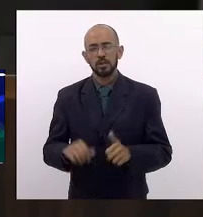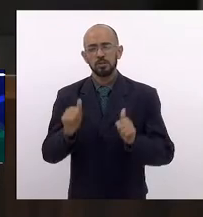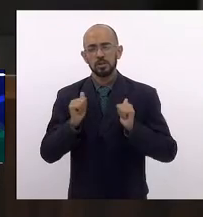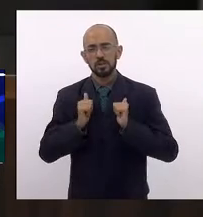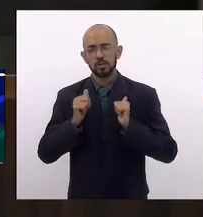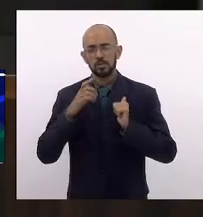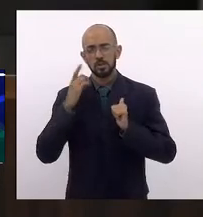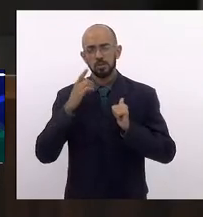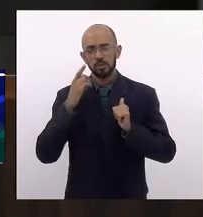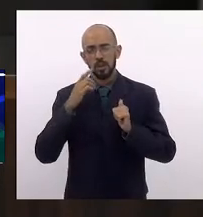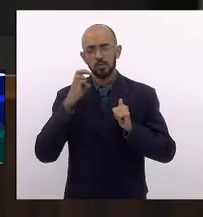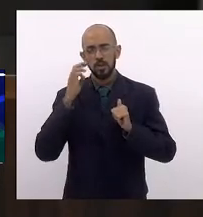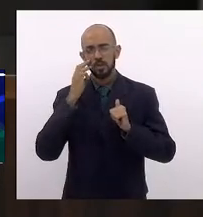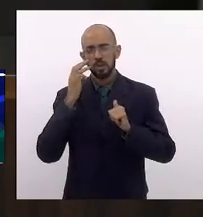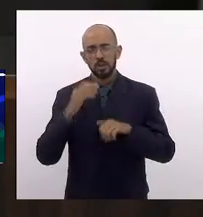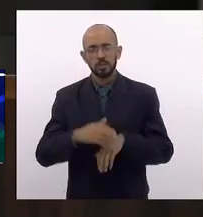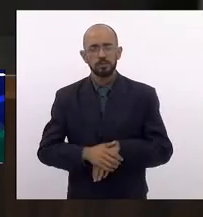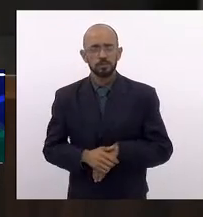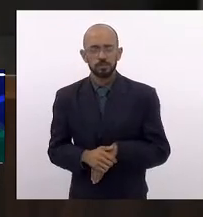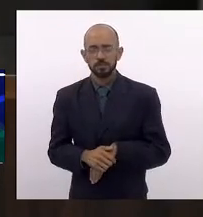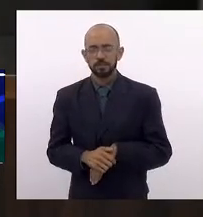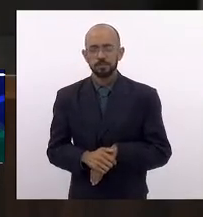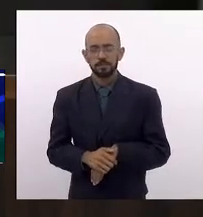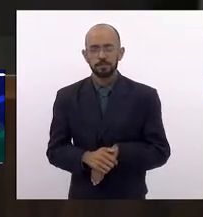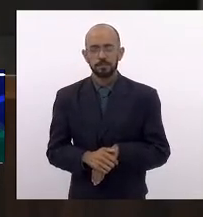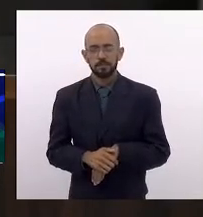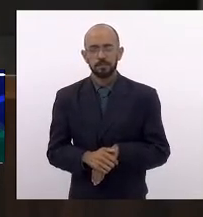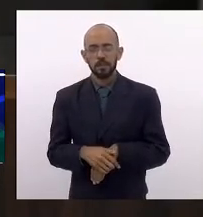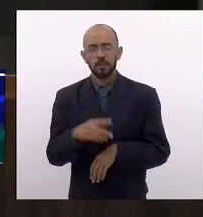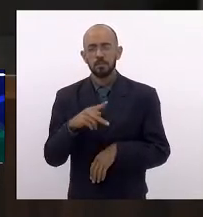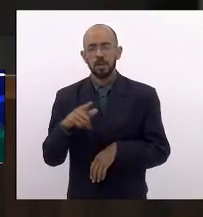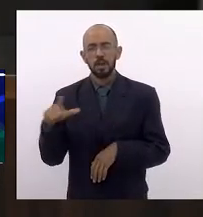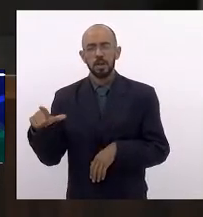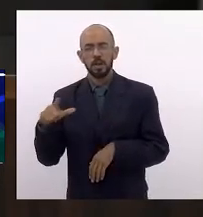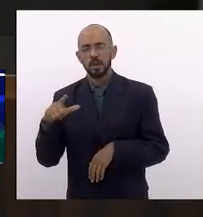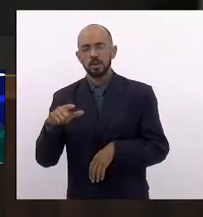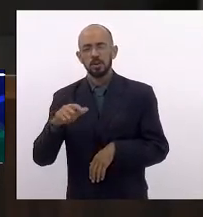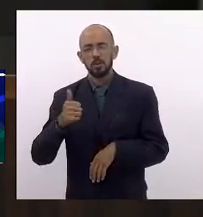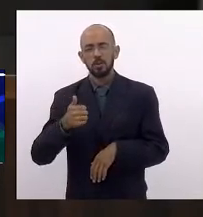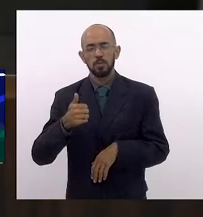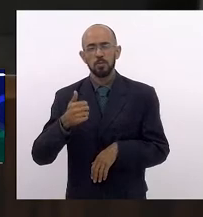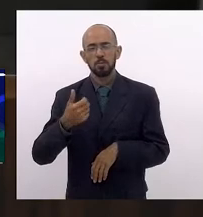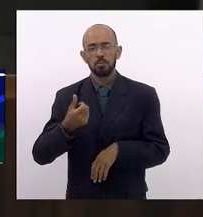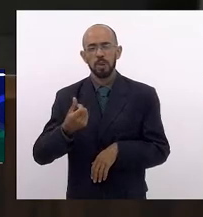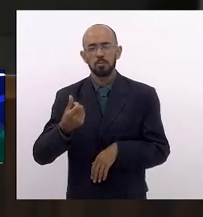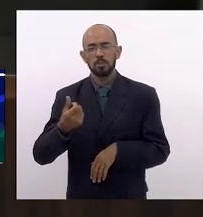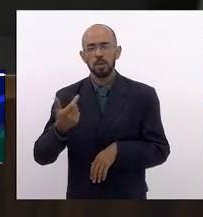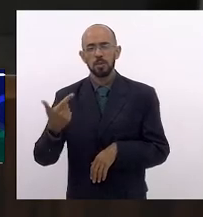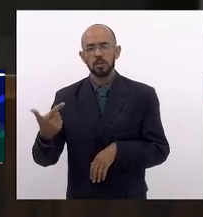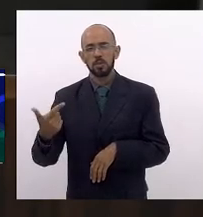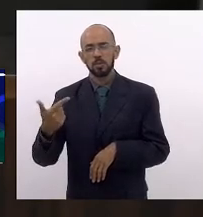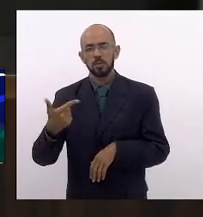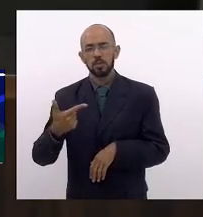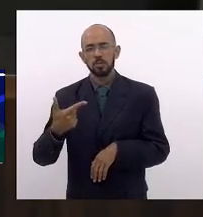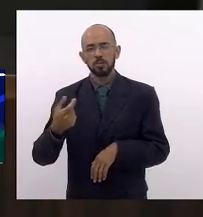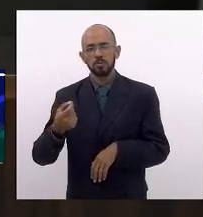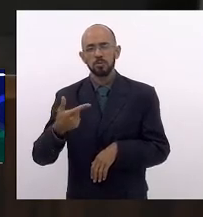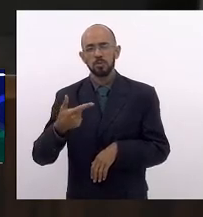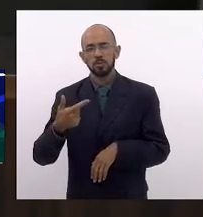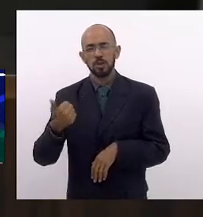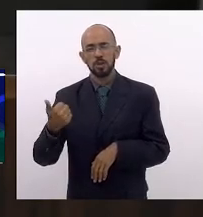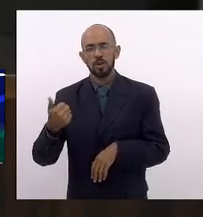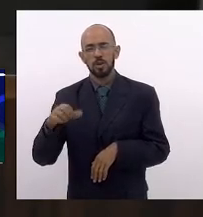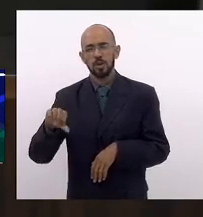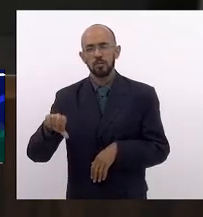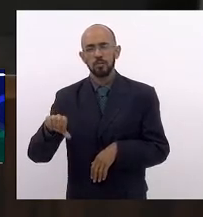do deputado waldeck o projeto de lei 1662 19 de